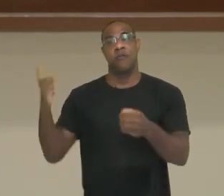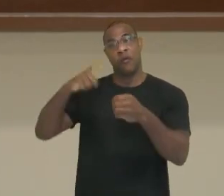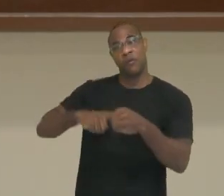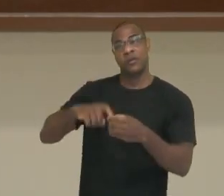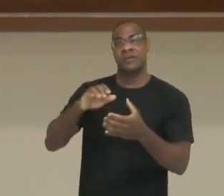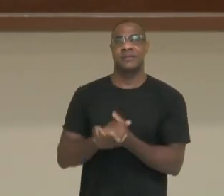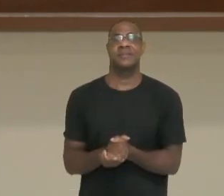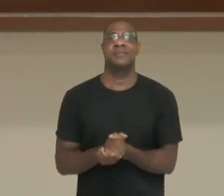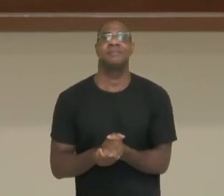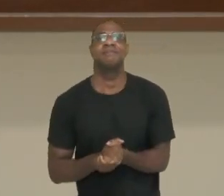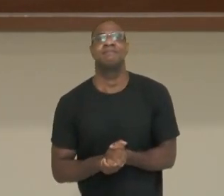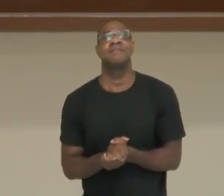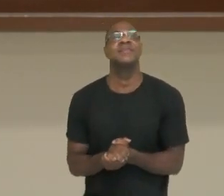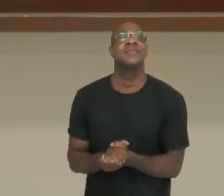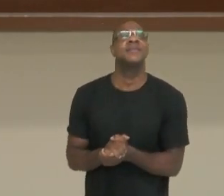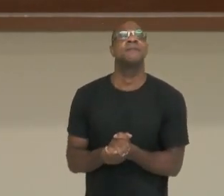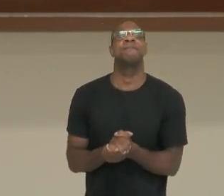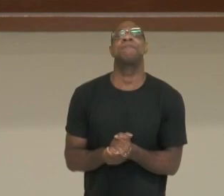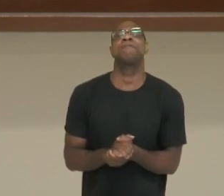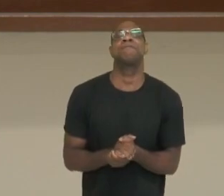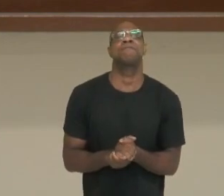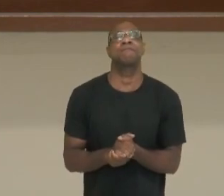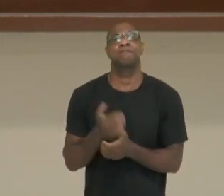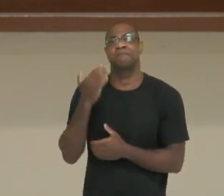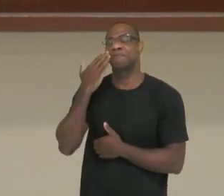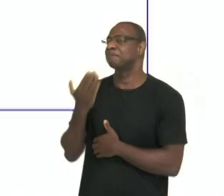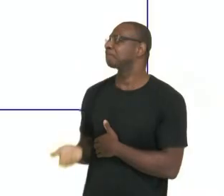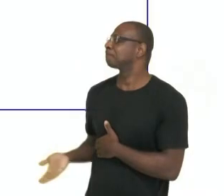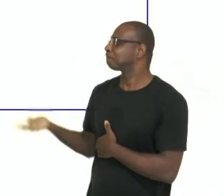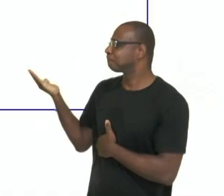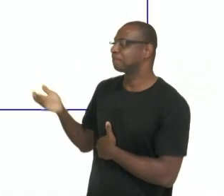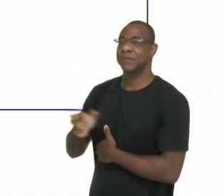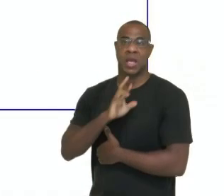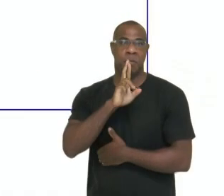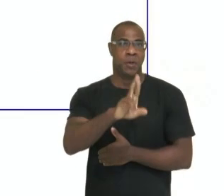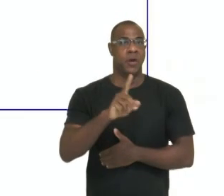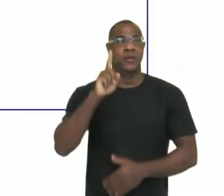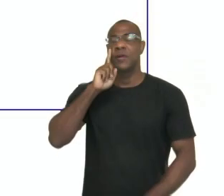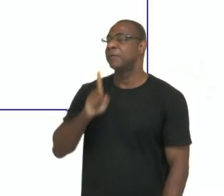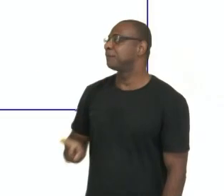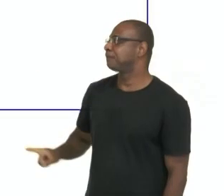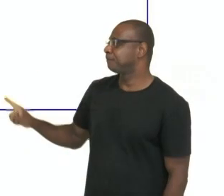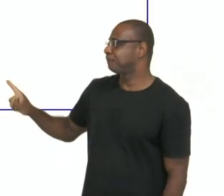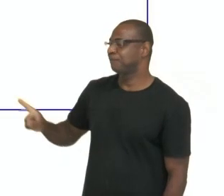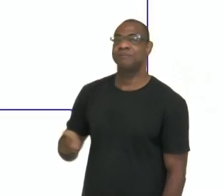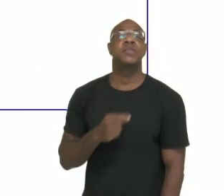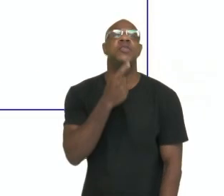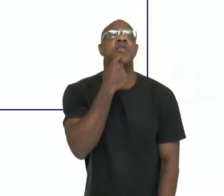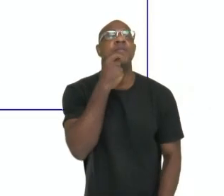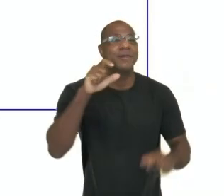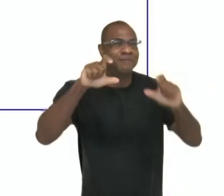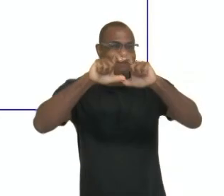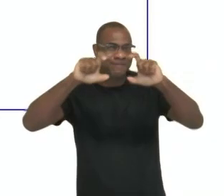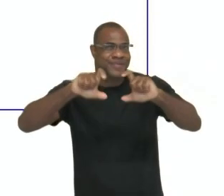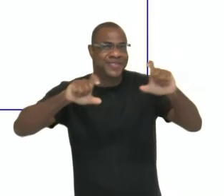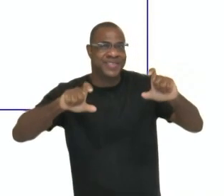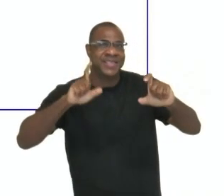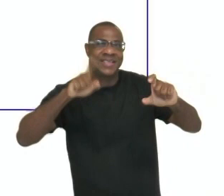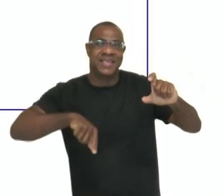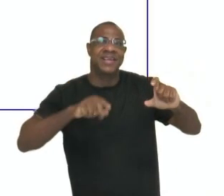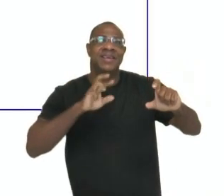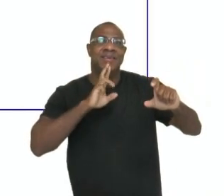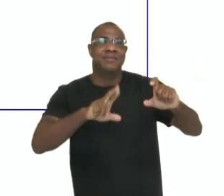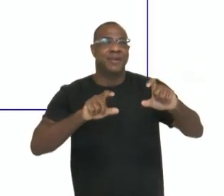Voltei. Então, que discurso prevalece nessa passagem? Nós observamos que o discurso é o discurso indireto livre,